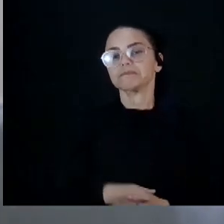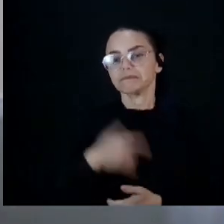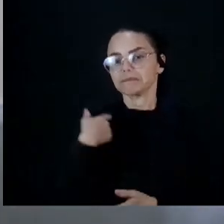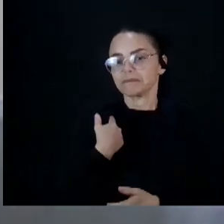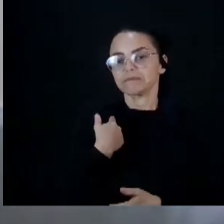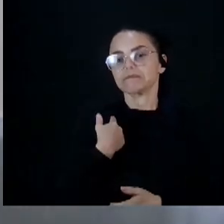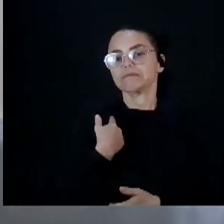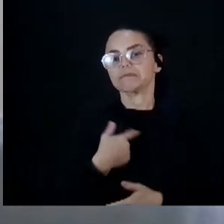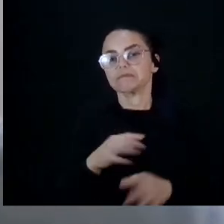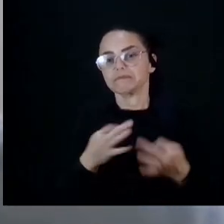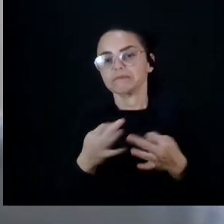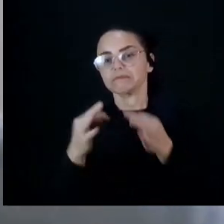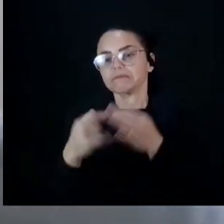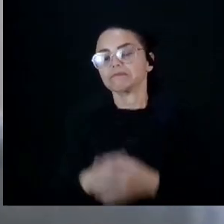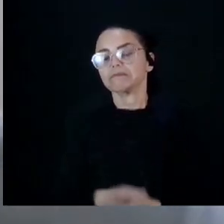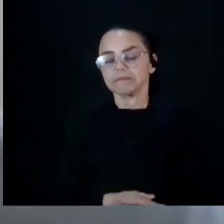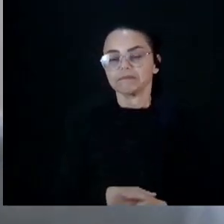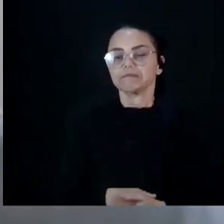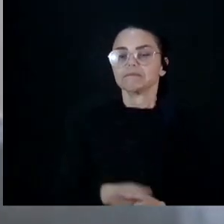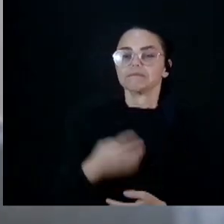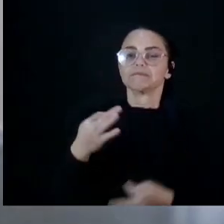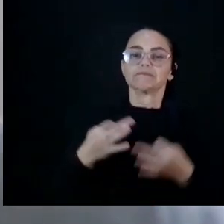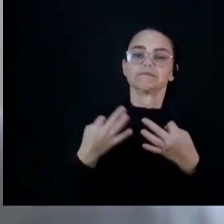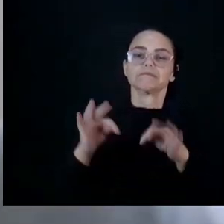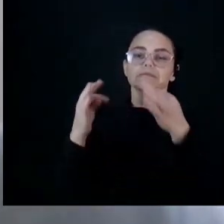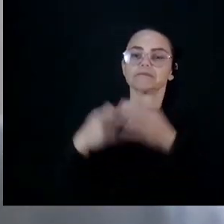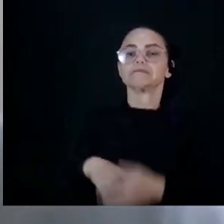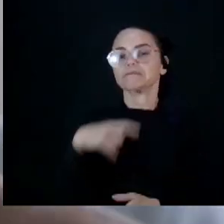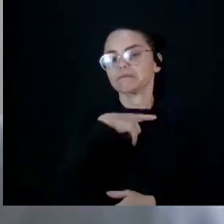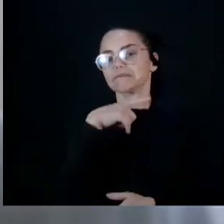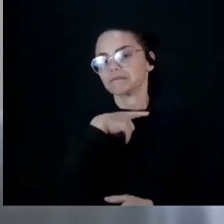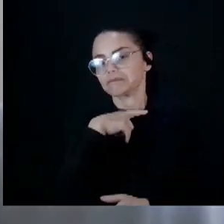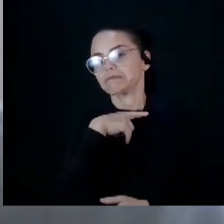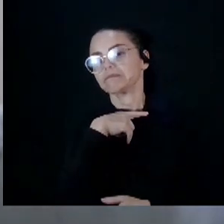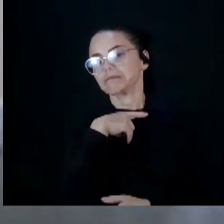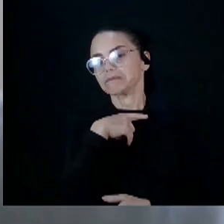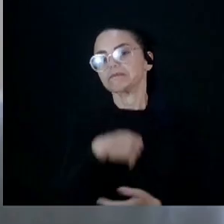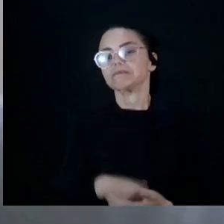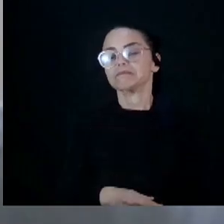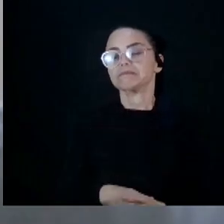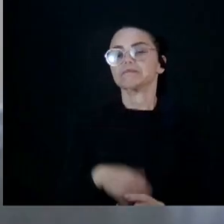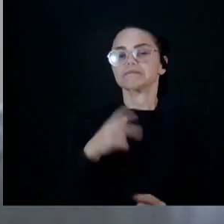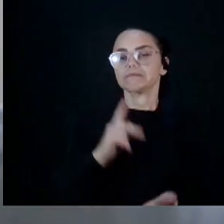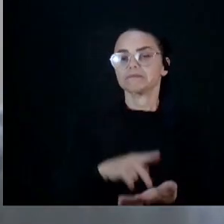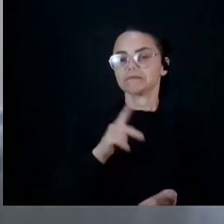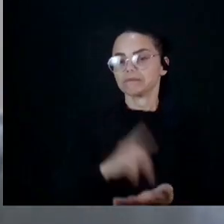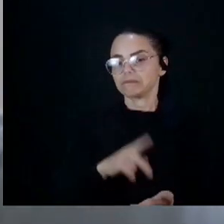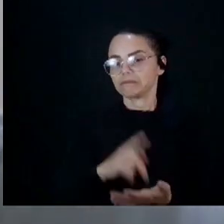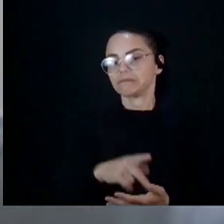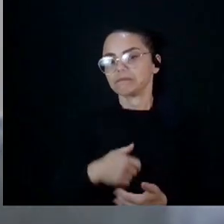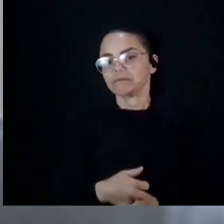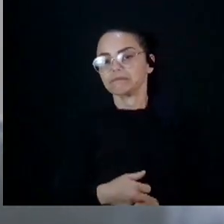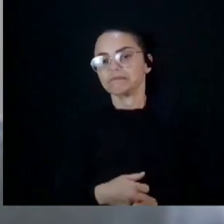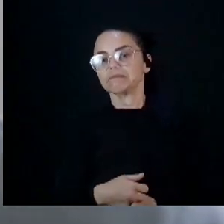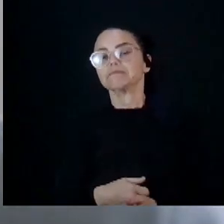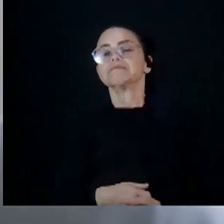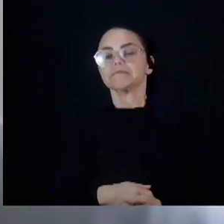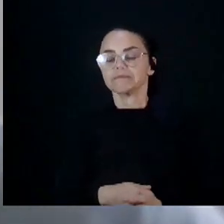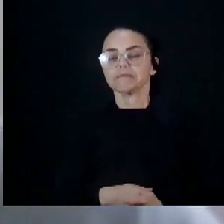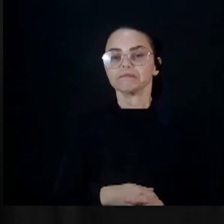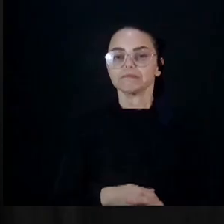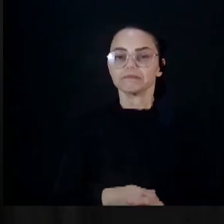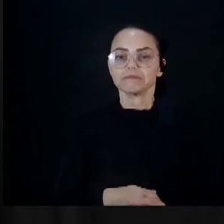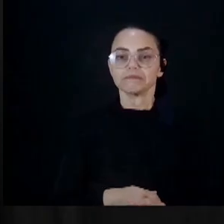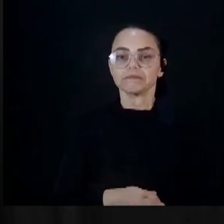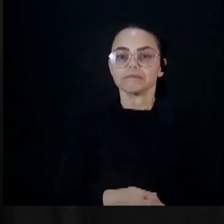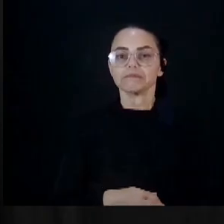né? Em termos da tecnologia, a gente tem o ferramental, aí é questão mesmo de pôr os dados para rodar, né?